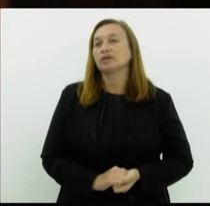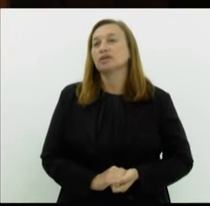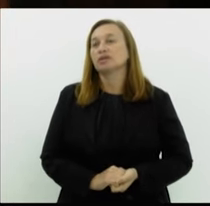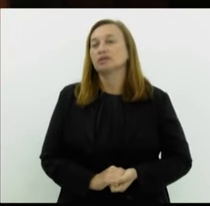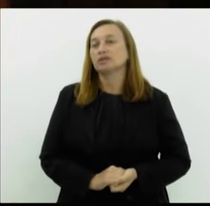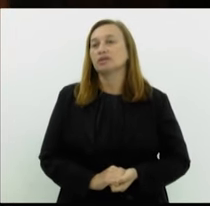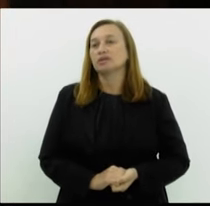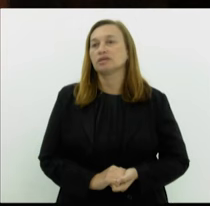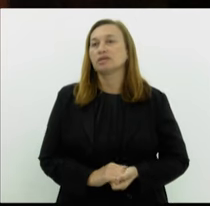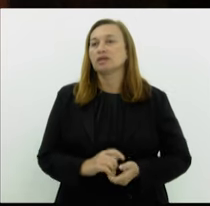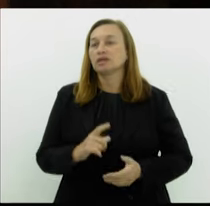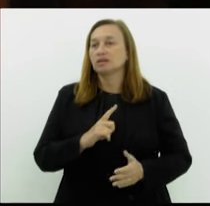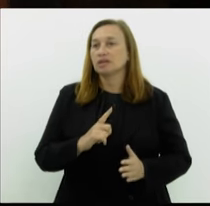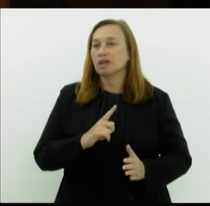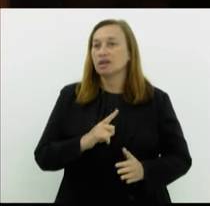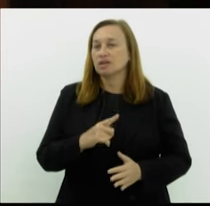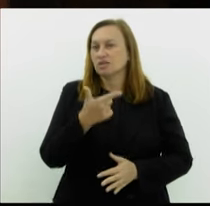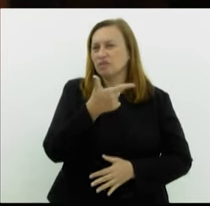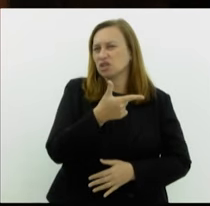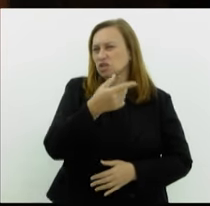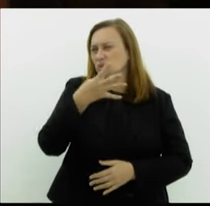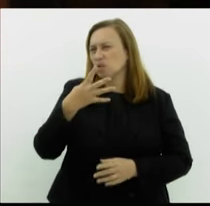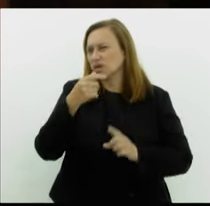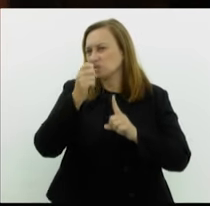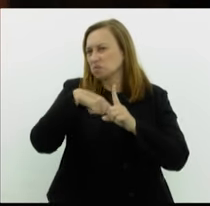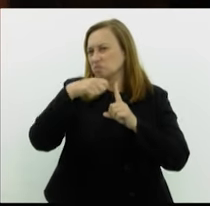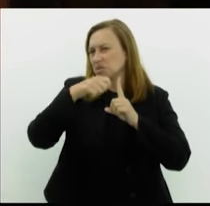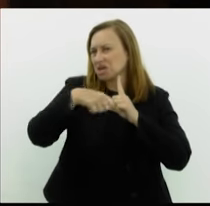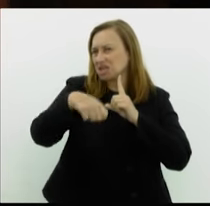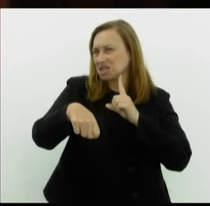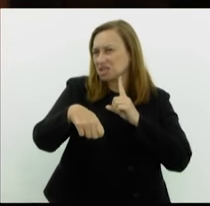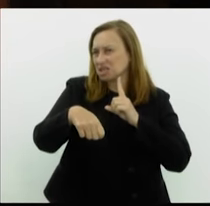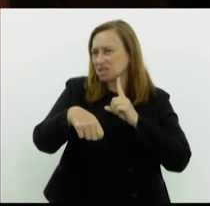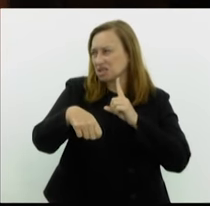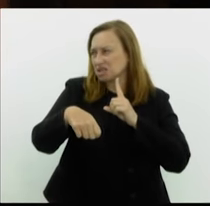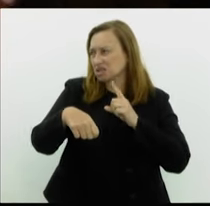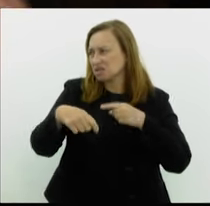aqui uma medida de 24 meses com perspectiva de